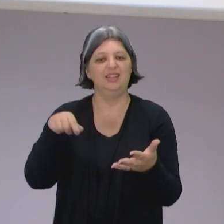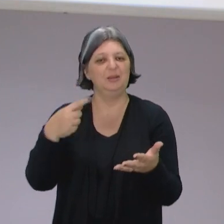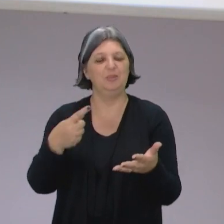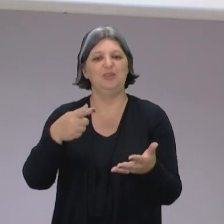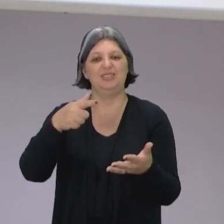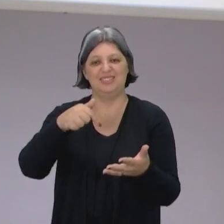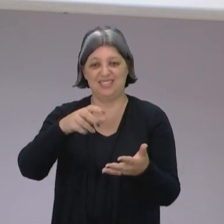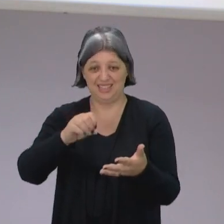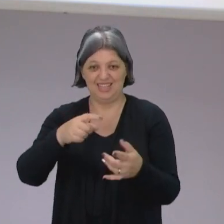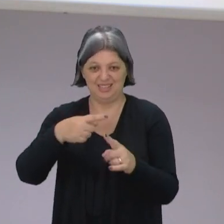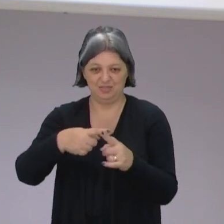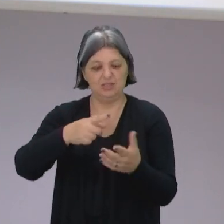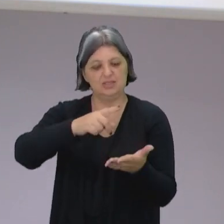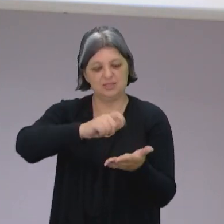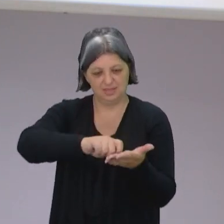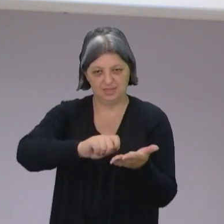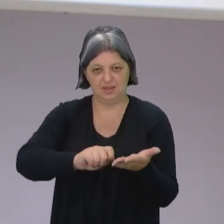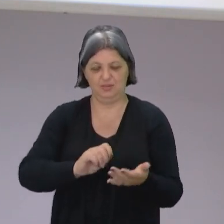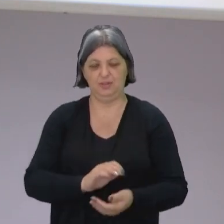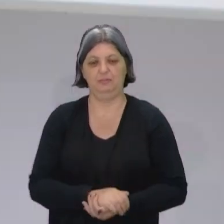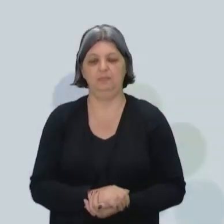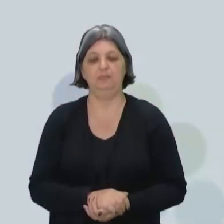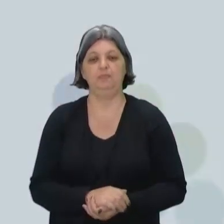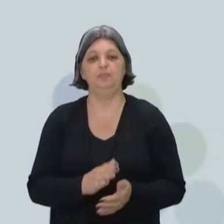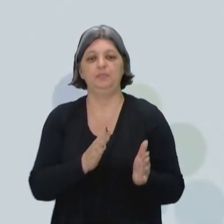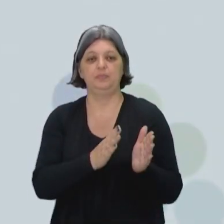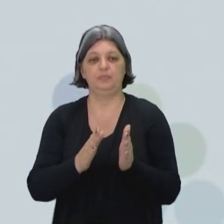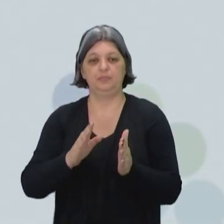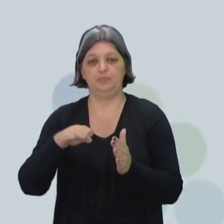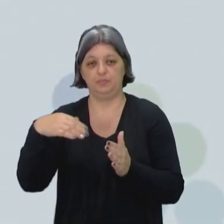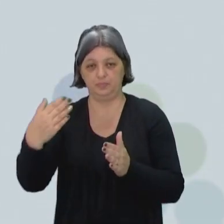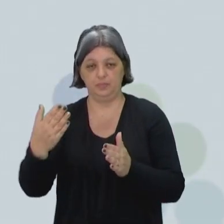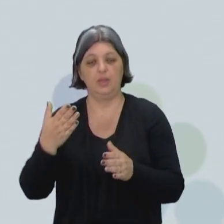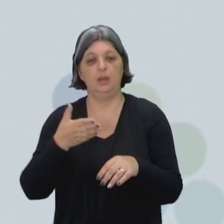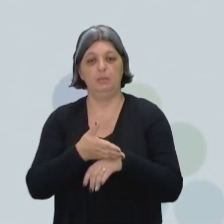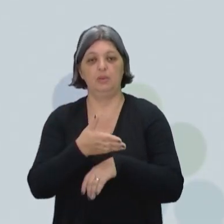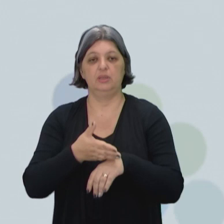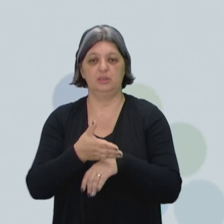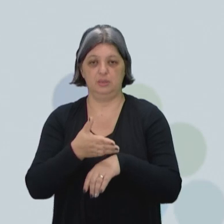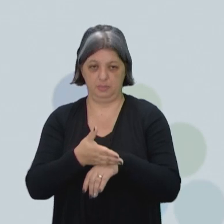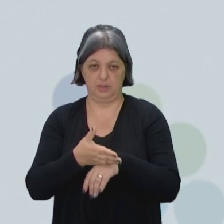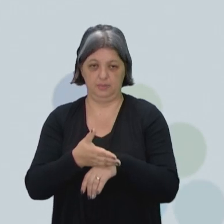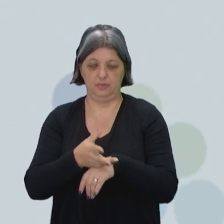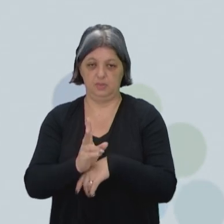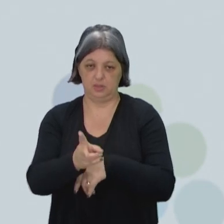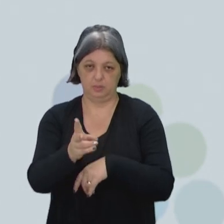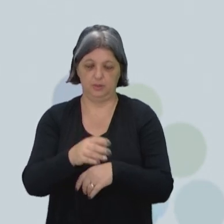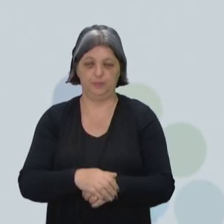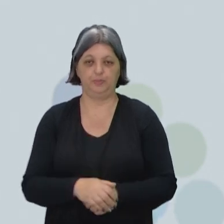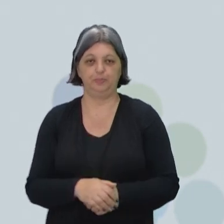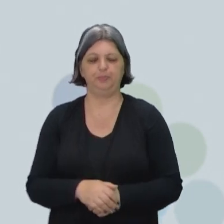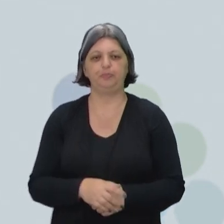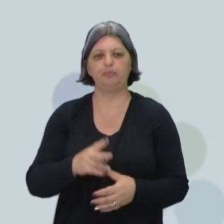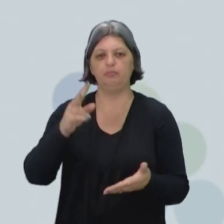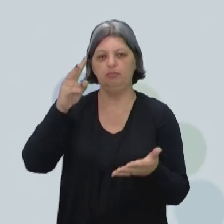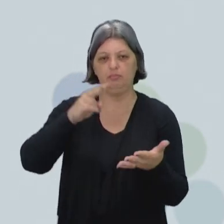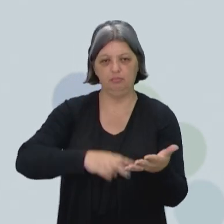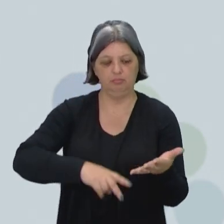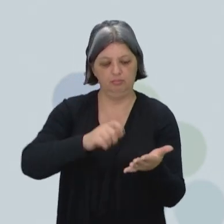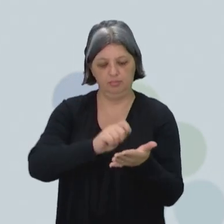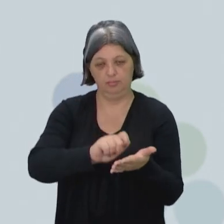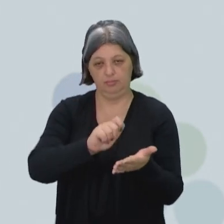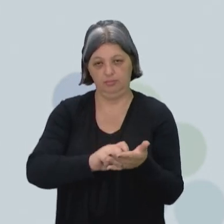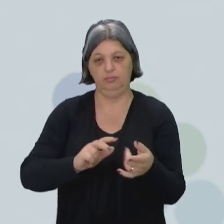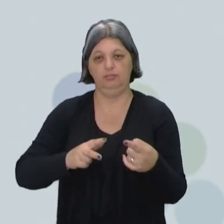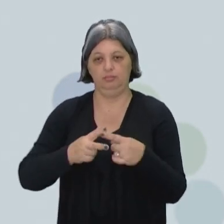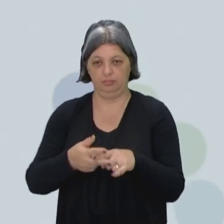Vamos para o próximo, que é o participar ativamente. Ler e escrever devem ser ferramentas para que